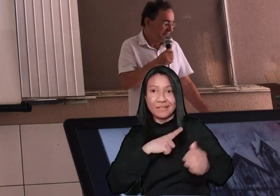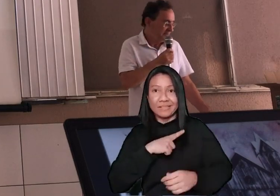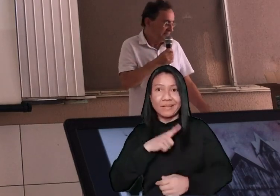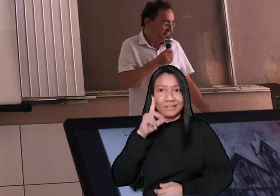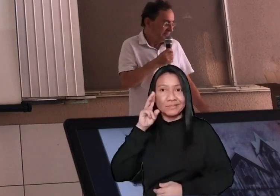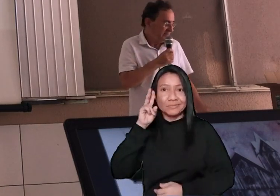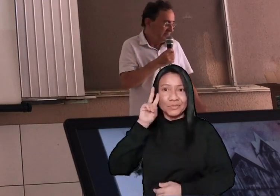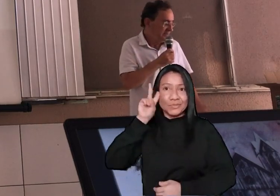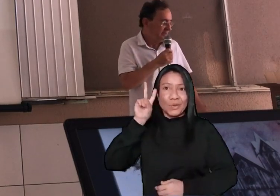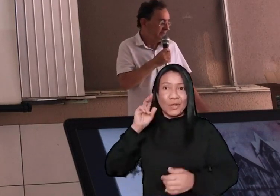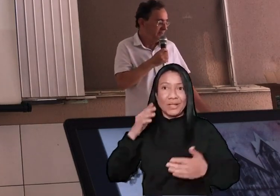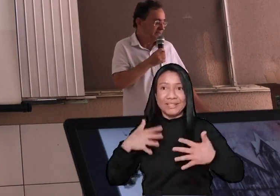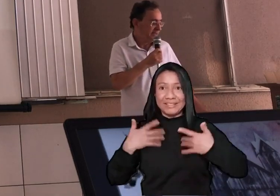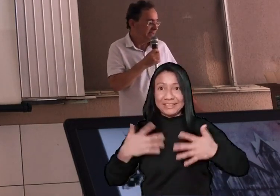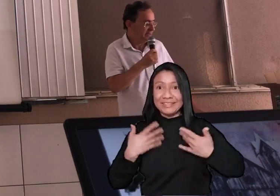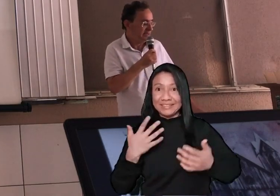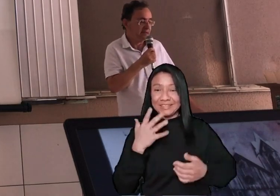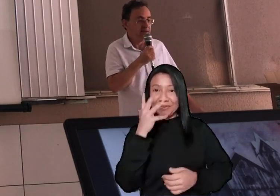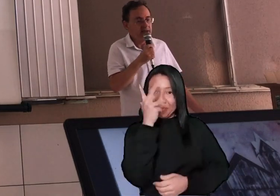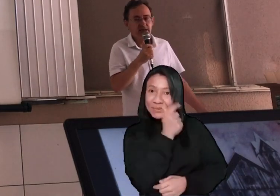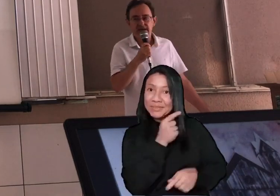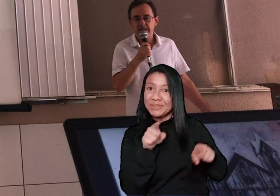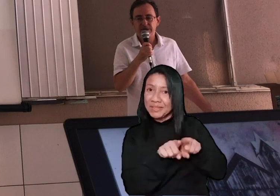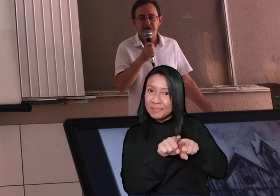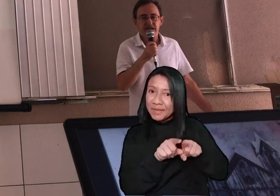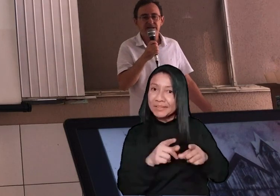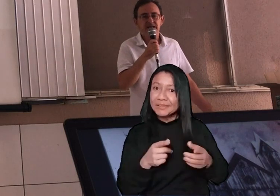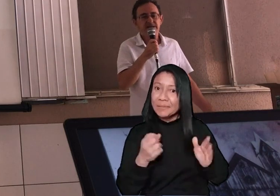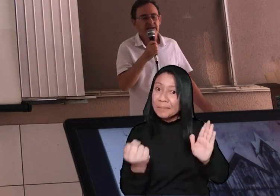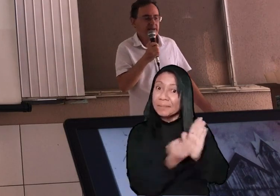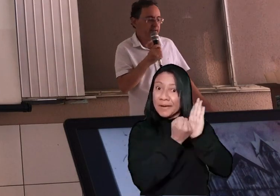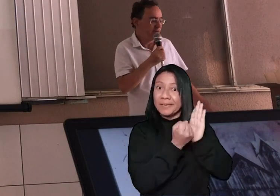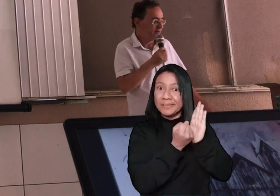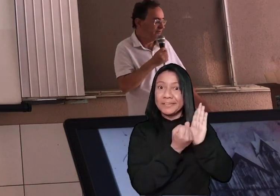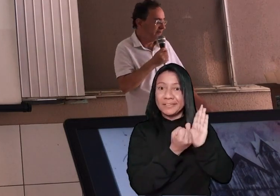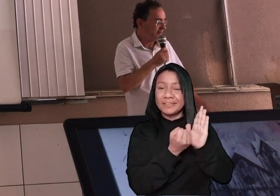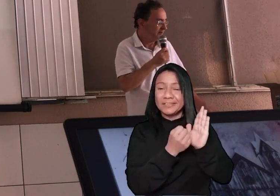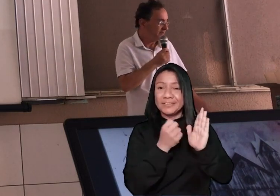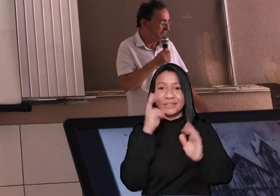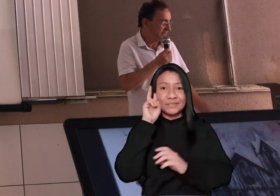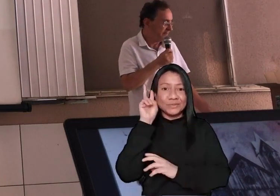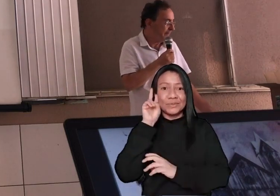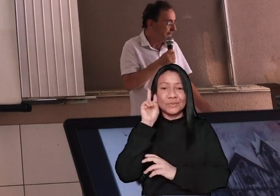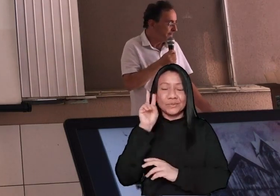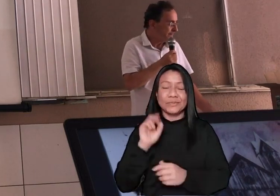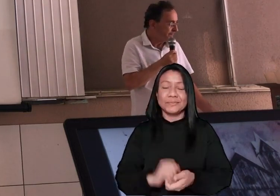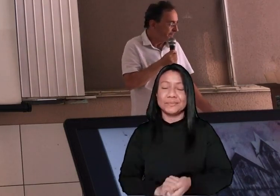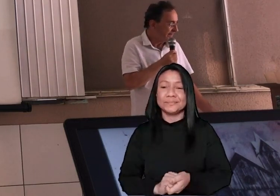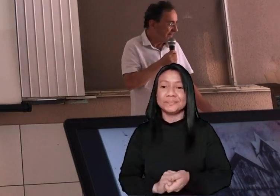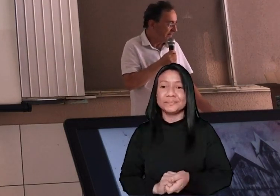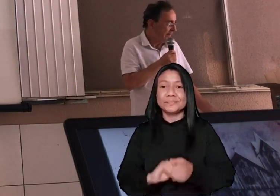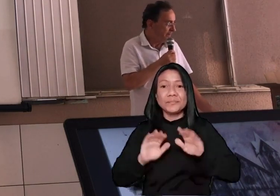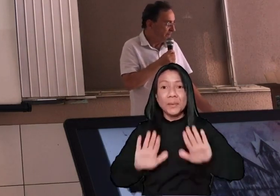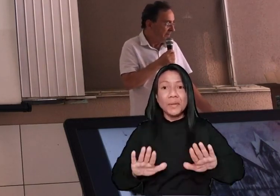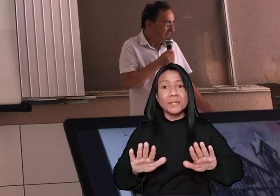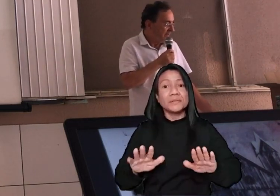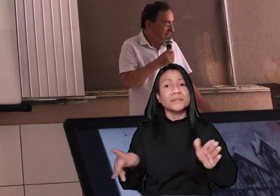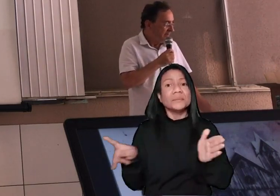né? Mas era a personalidade dele, aquilo que eu falei para vocês, né?